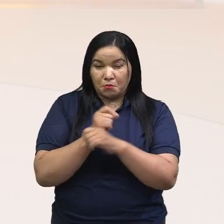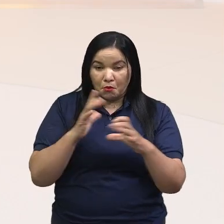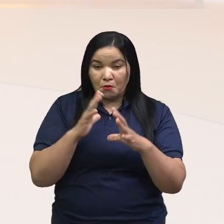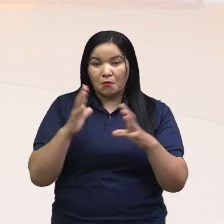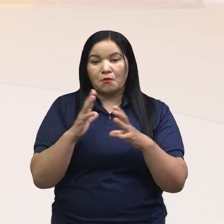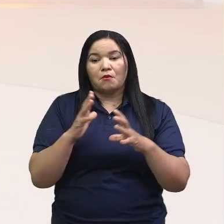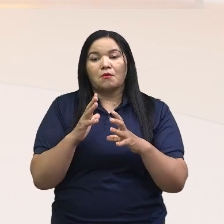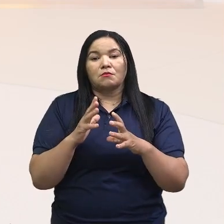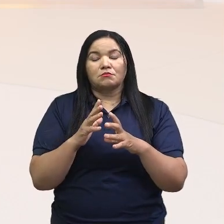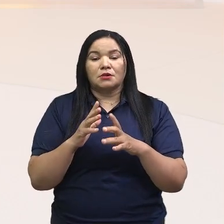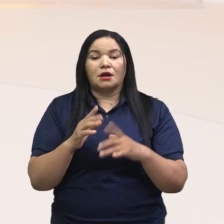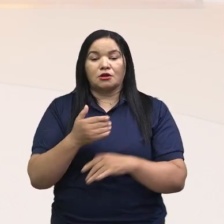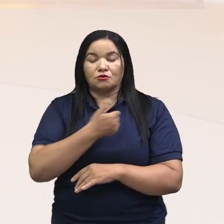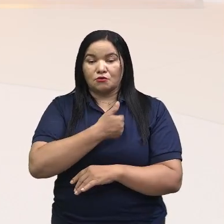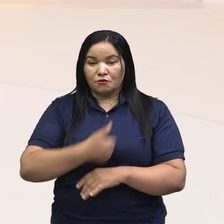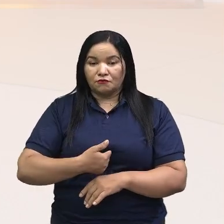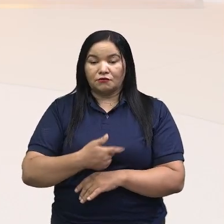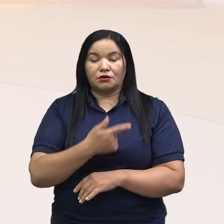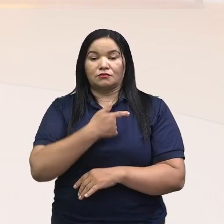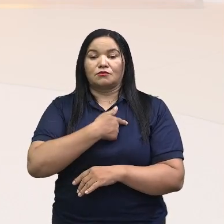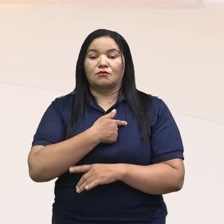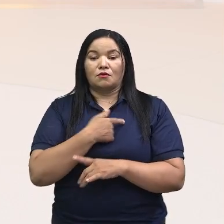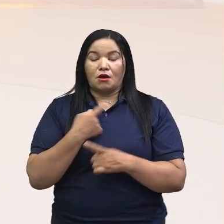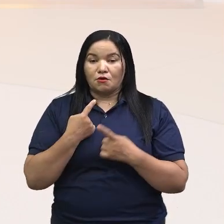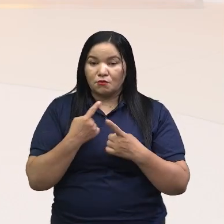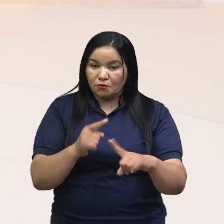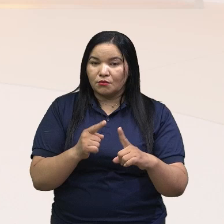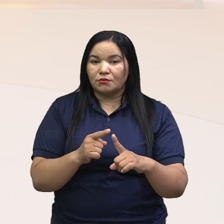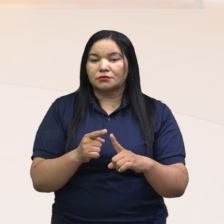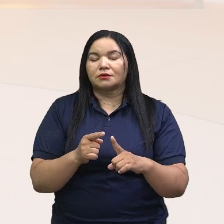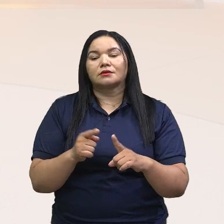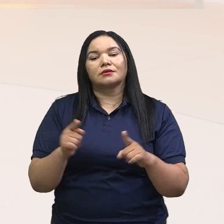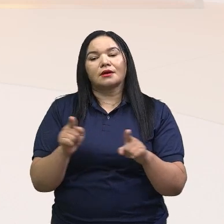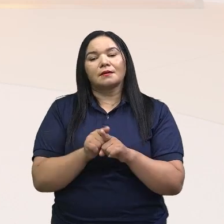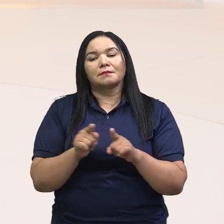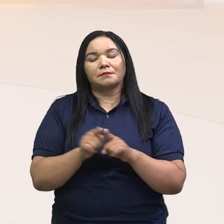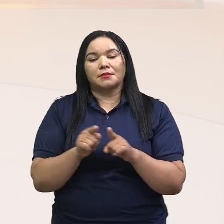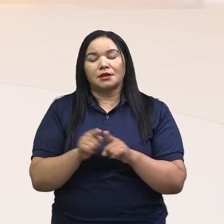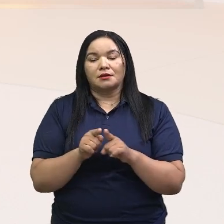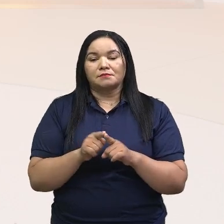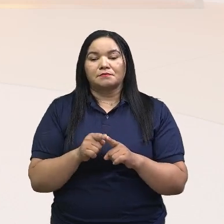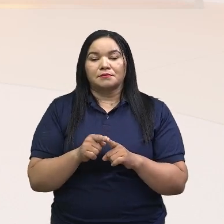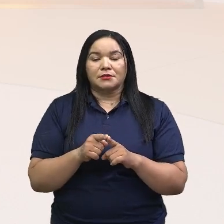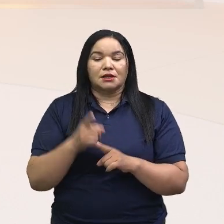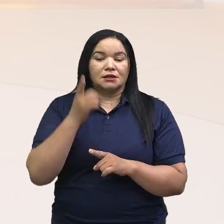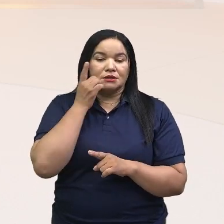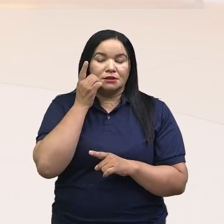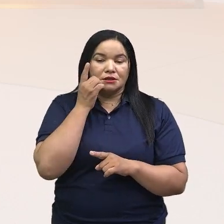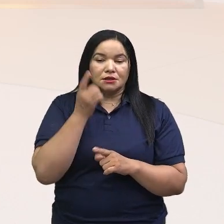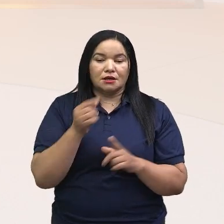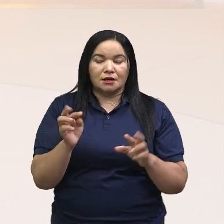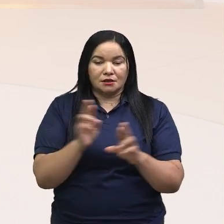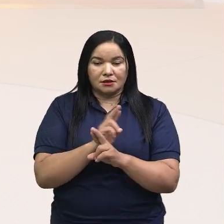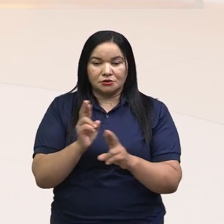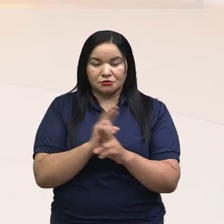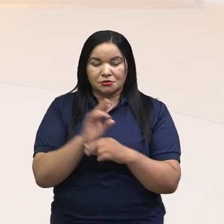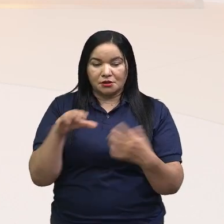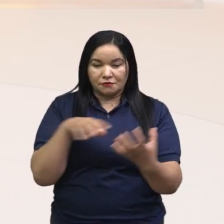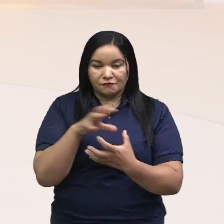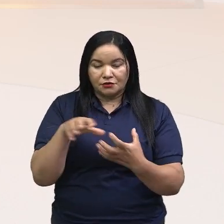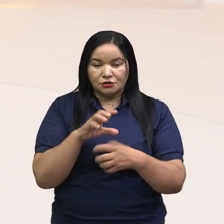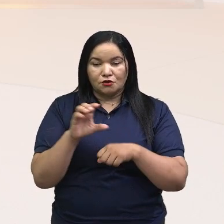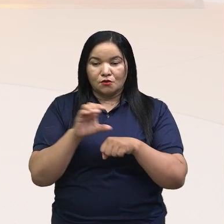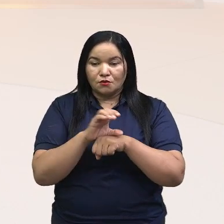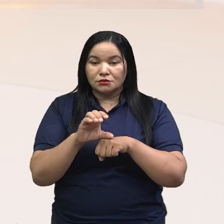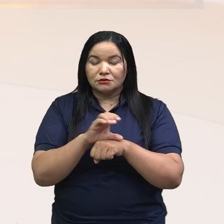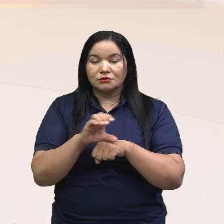governo federal, contra o governo central. E, inclusive, né, datas relacionadas a essa Revolução